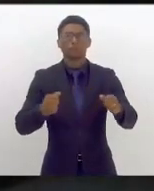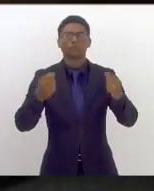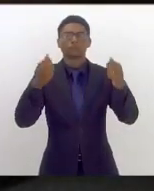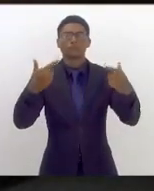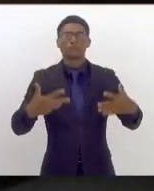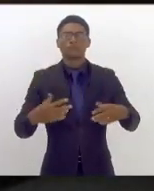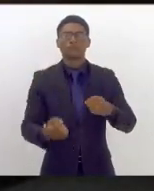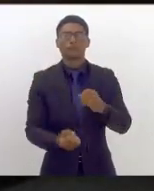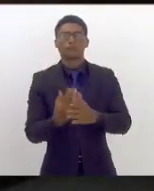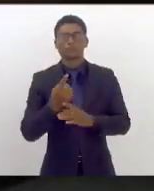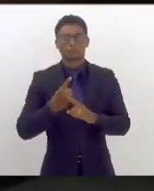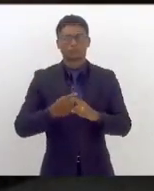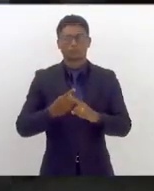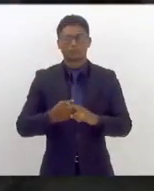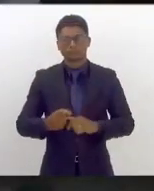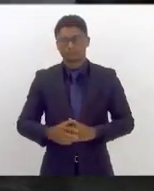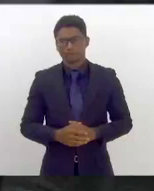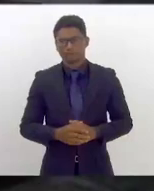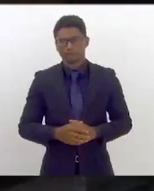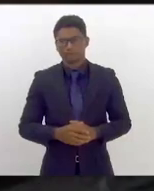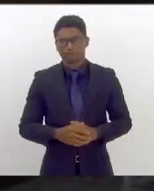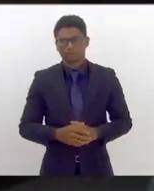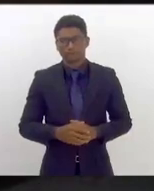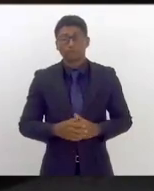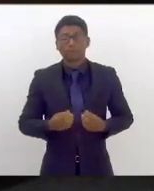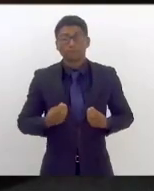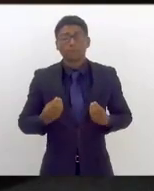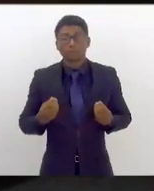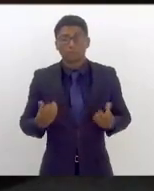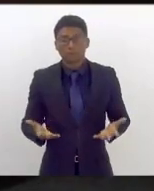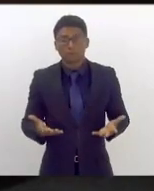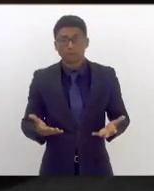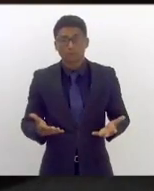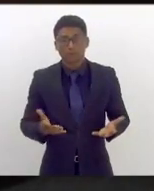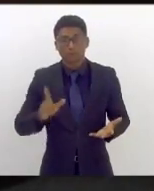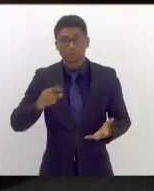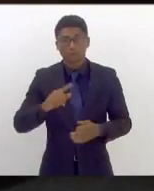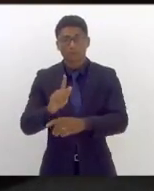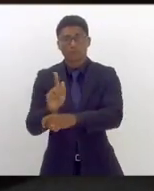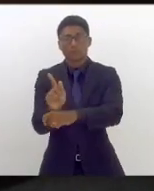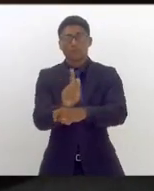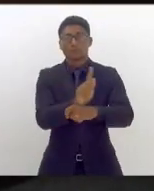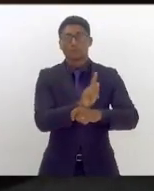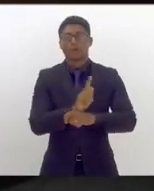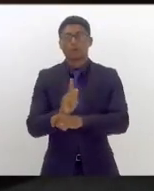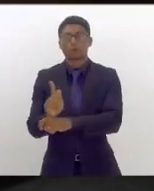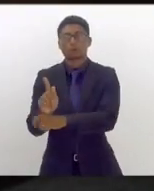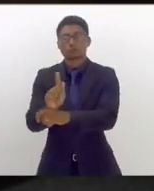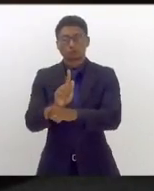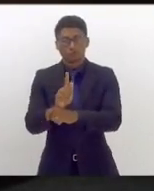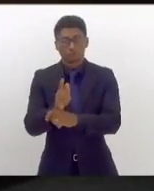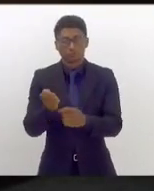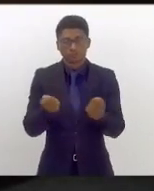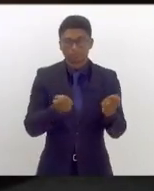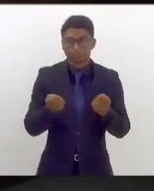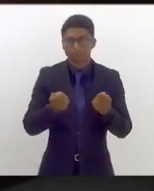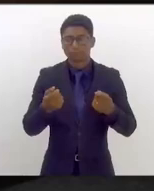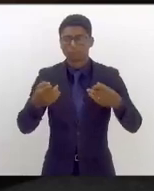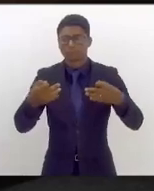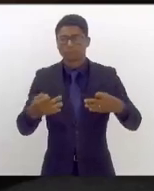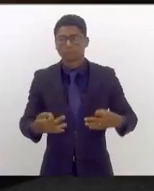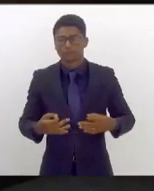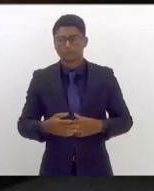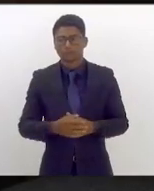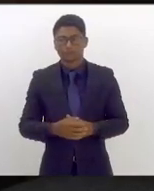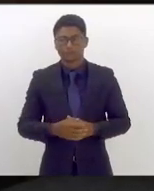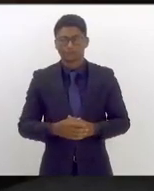criado justamente para dar gestão a essa quantidade é essa